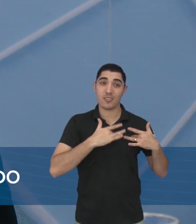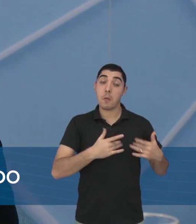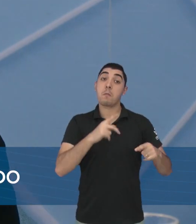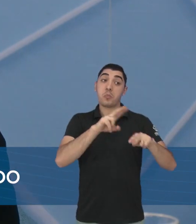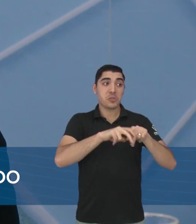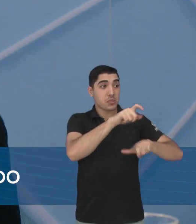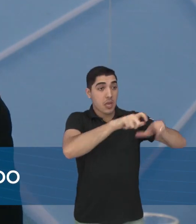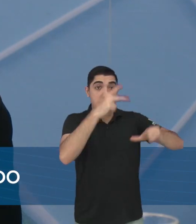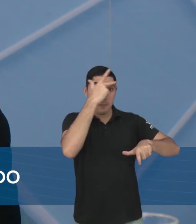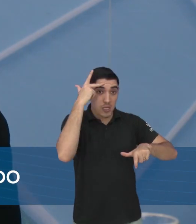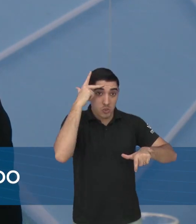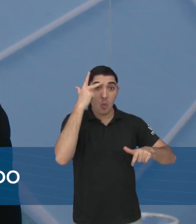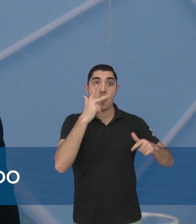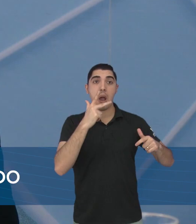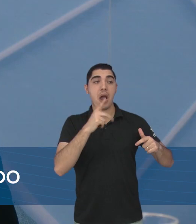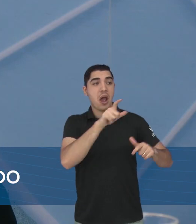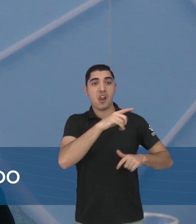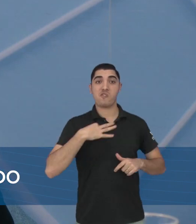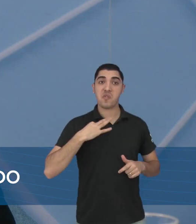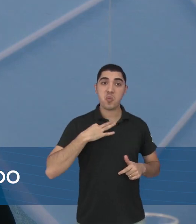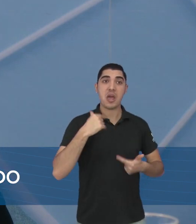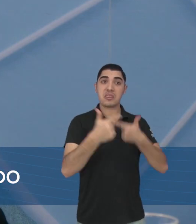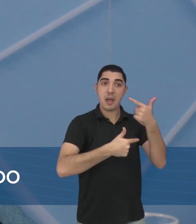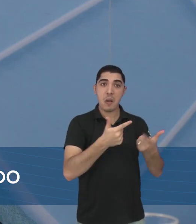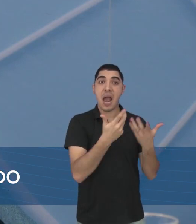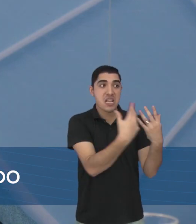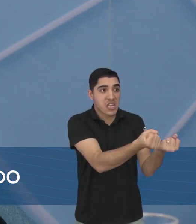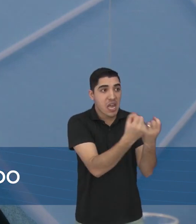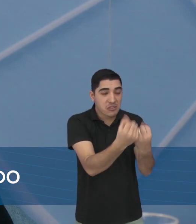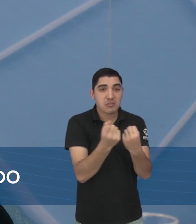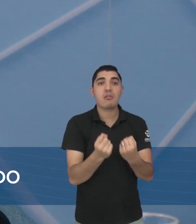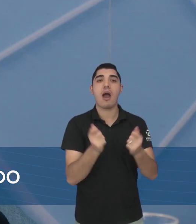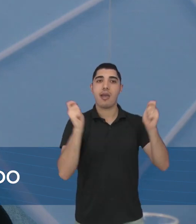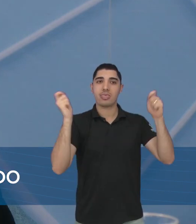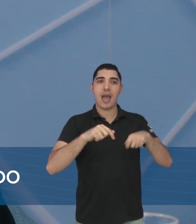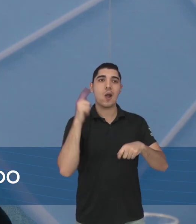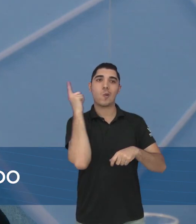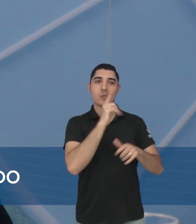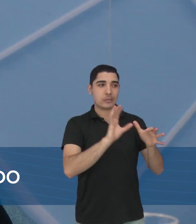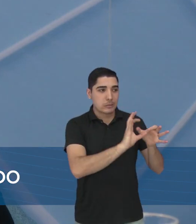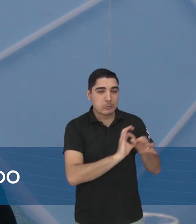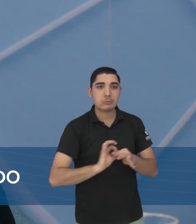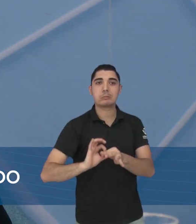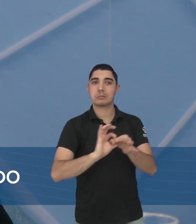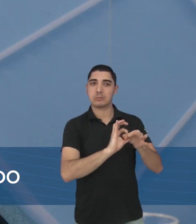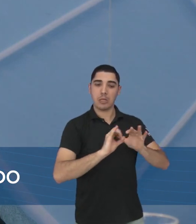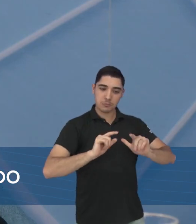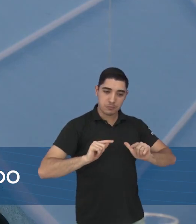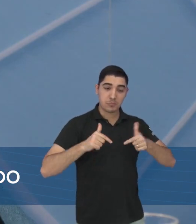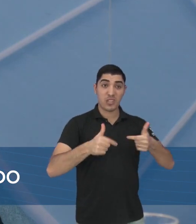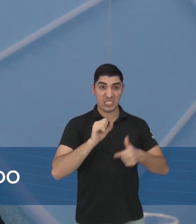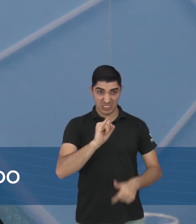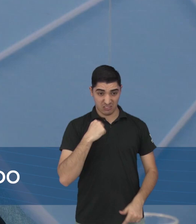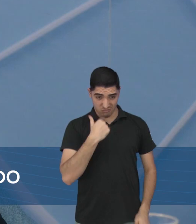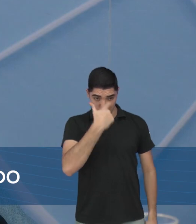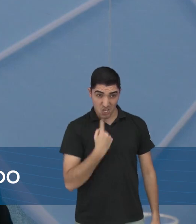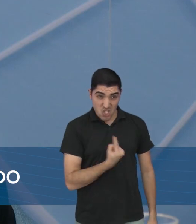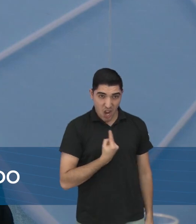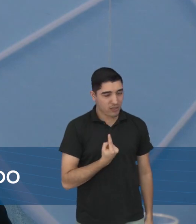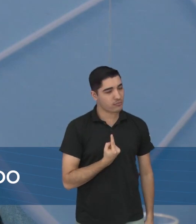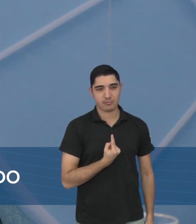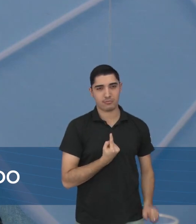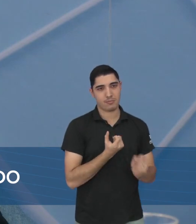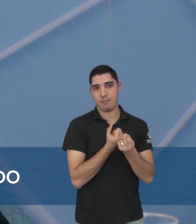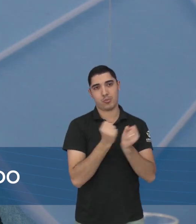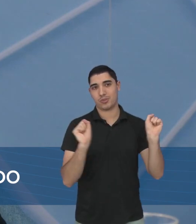dos voluntários, por conta dessa mobilização que a gente procura fazer com pessoas do bem para nos ajudar. Sozinho é